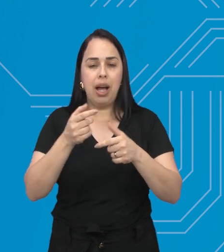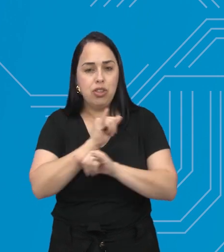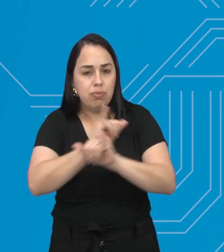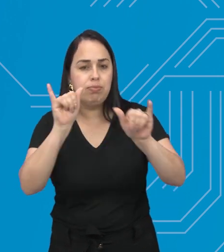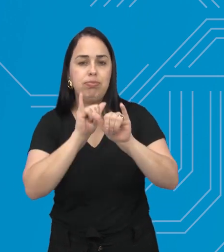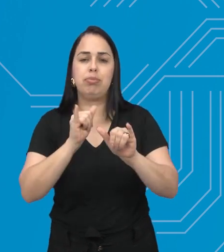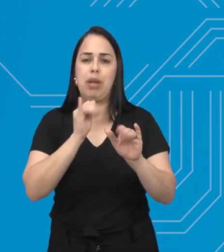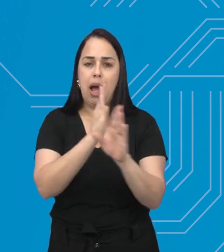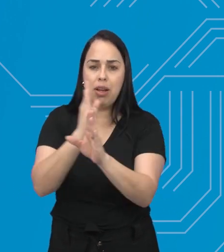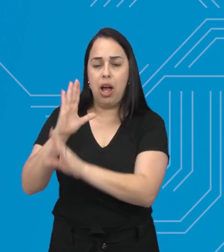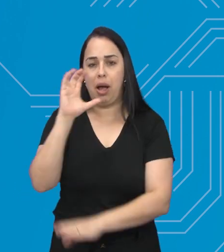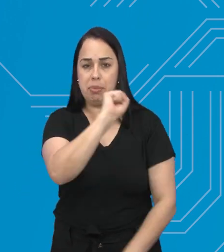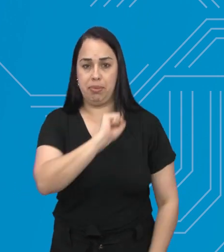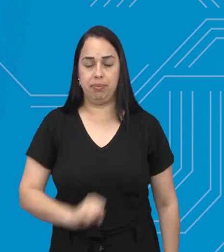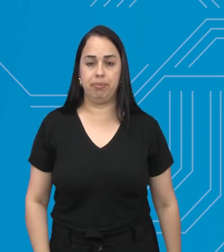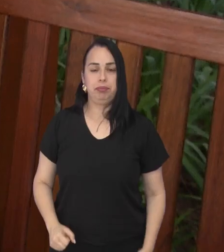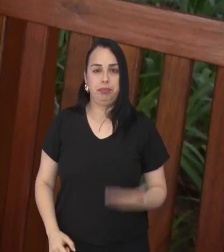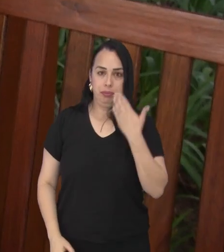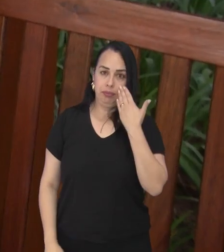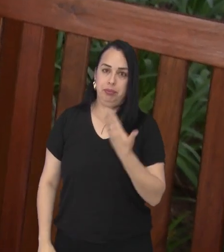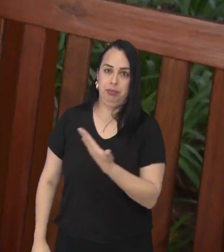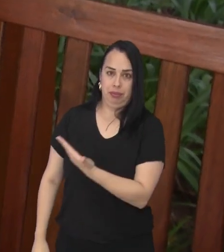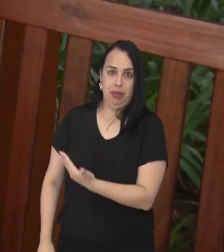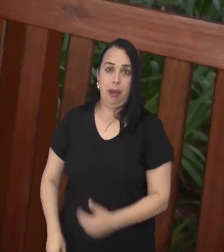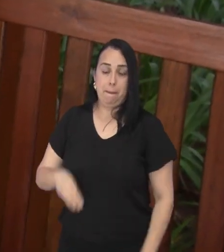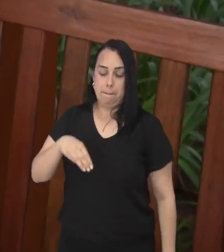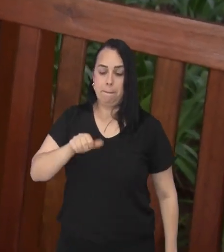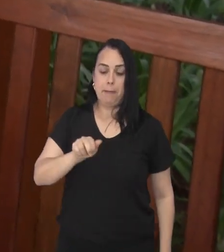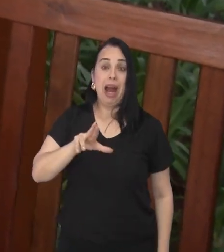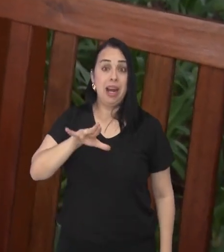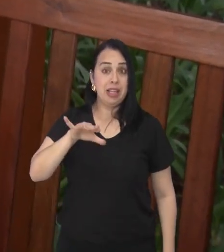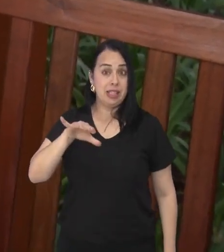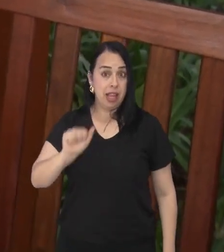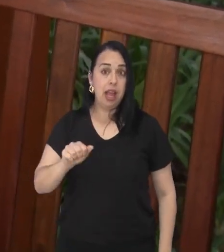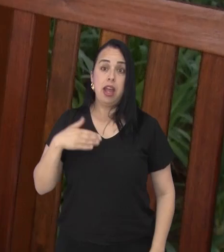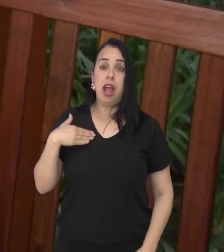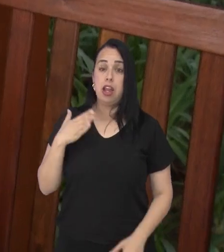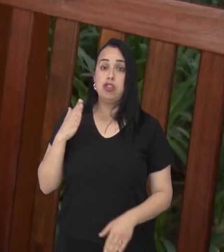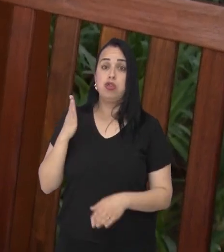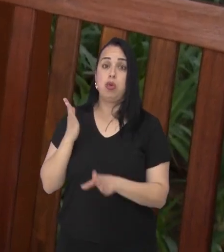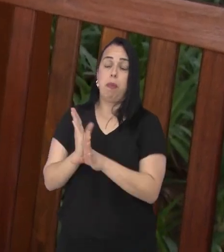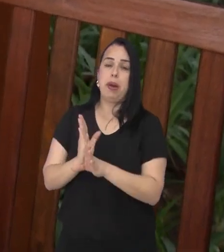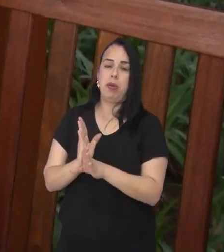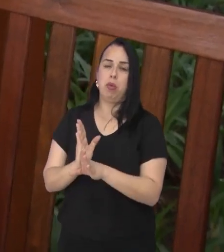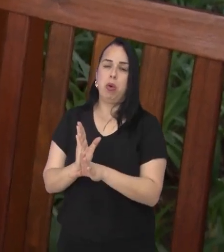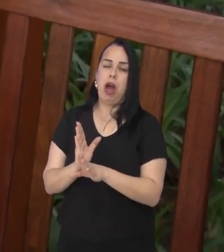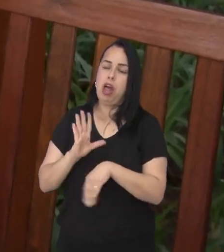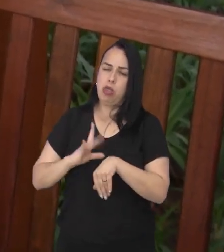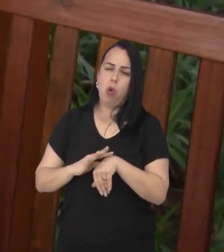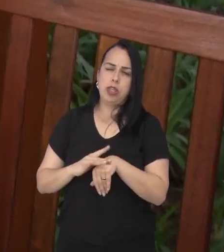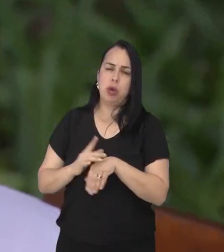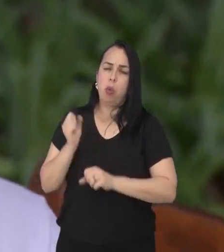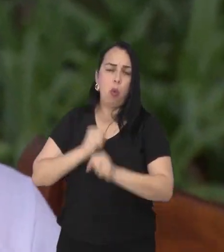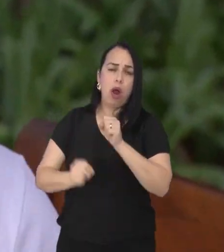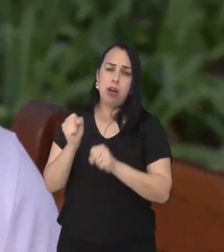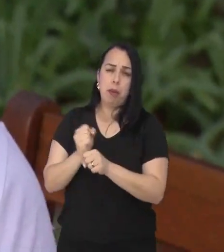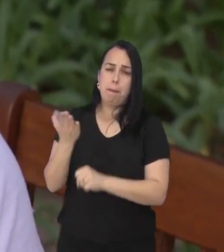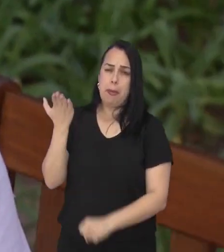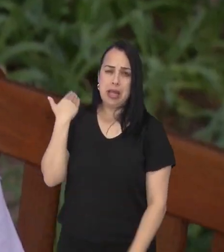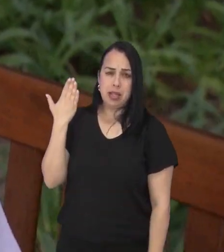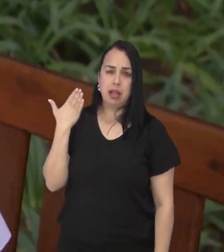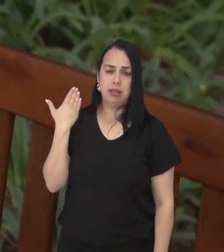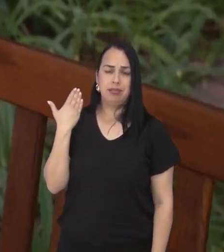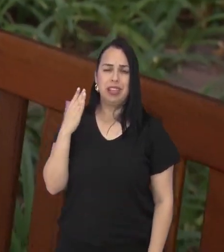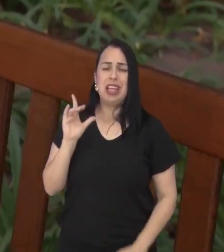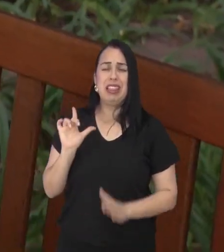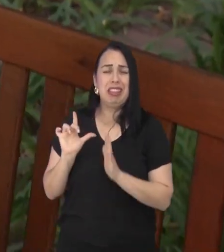possível ampliar o diagnóstico precoce. A Márcia descobriu a distrofia muscular no final do ano passado. O diagnóstico